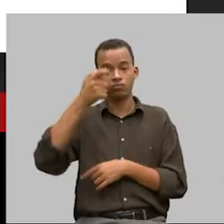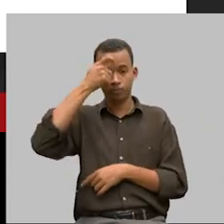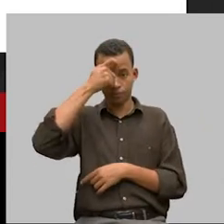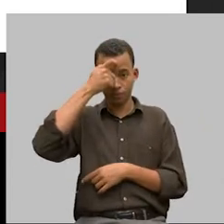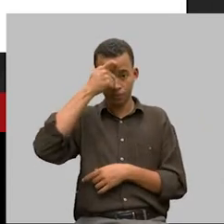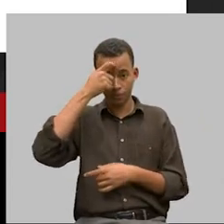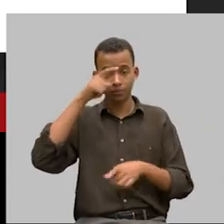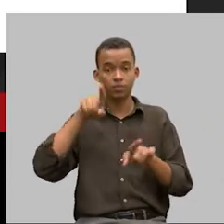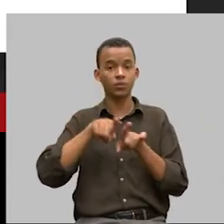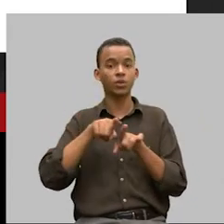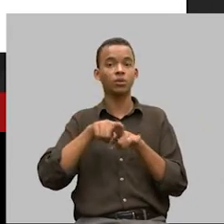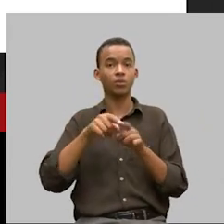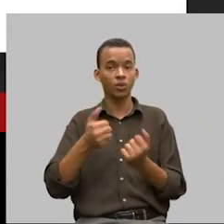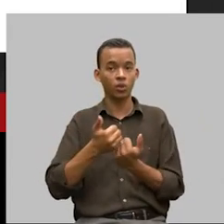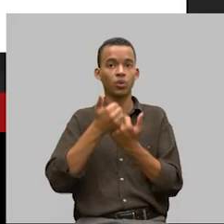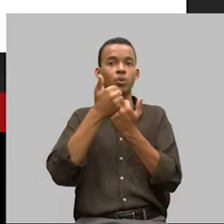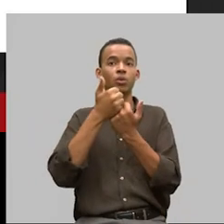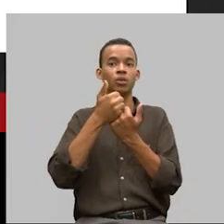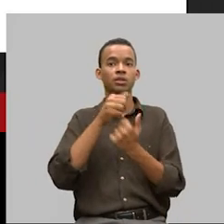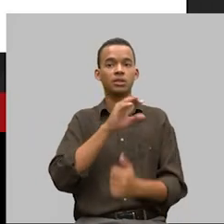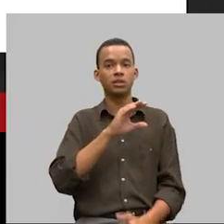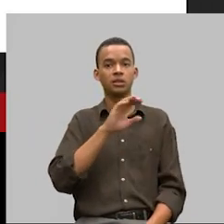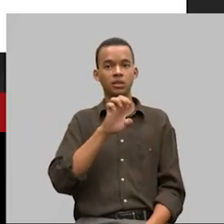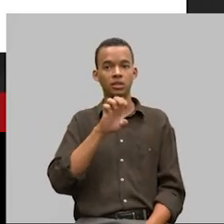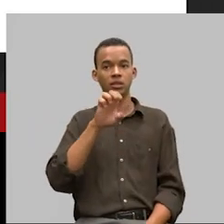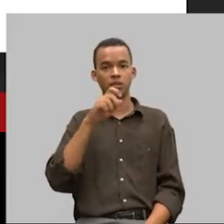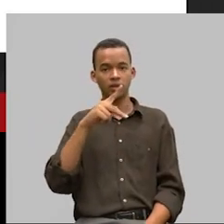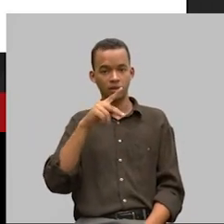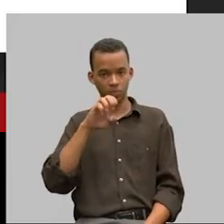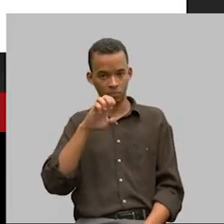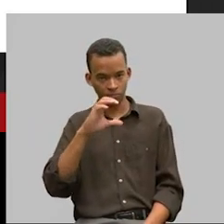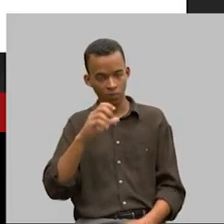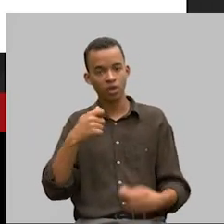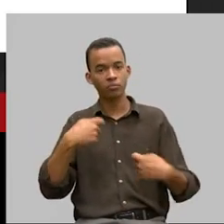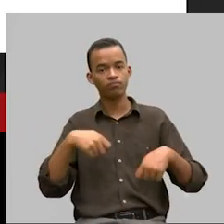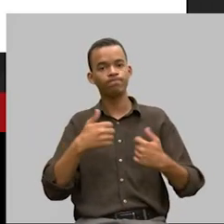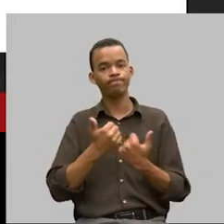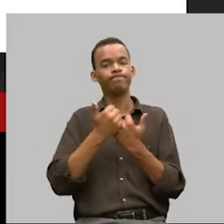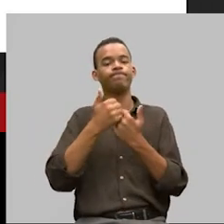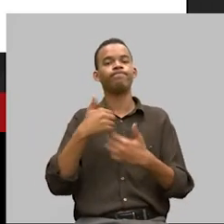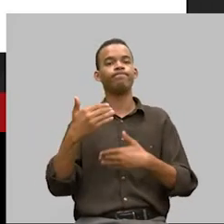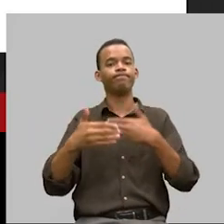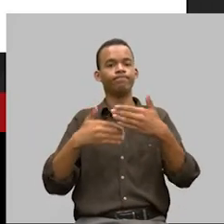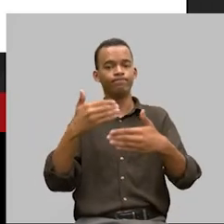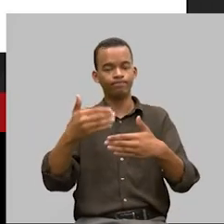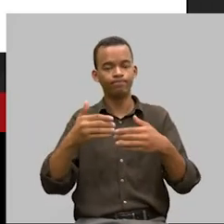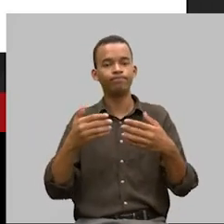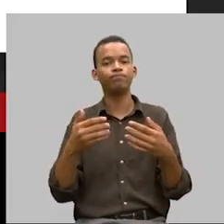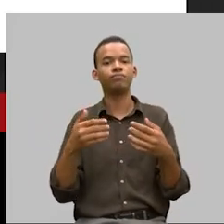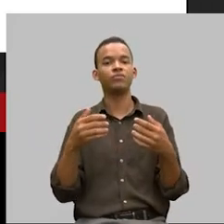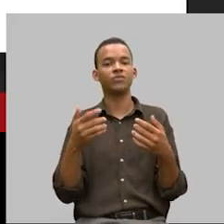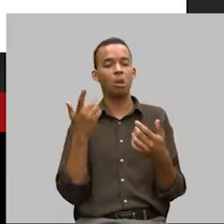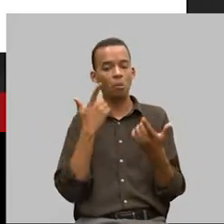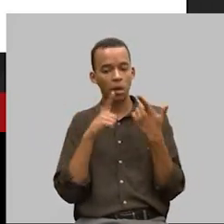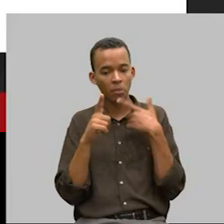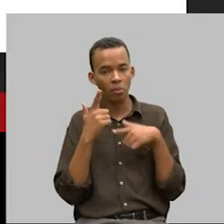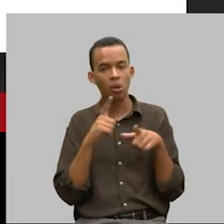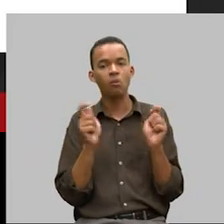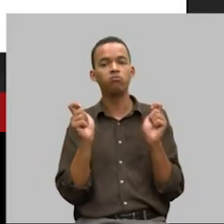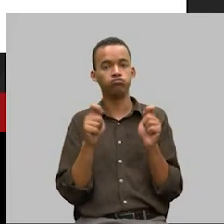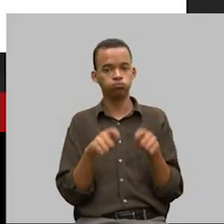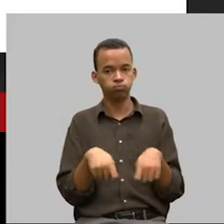fortalecer o cepec né então a gente tem que tirar o cepec realmente tem que avançar de forma mais efetiva nas articulações das políticas e